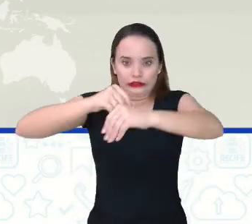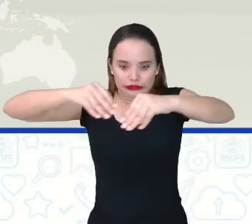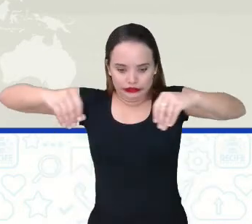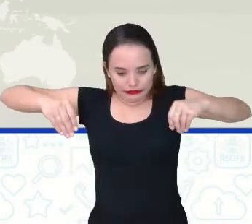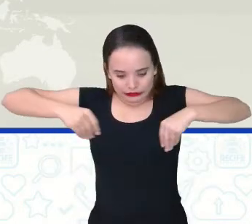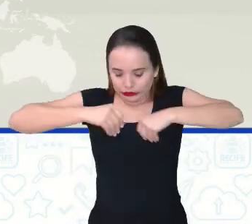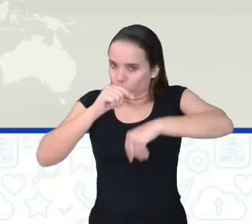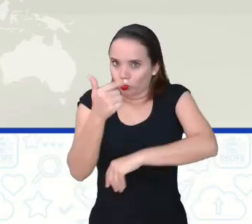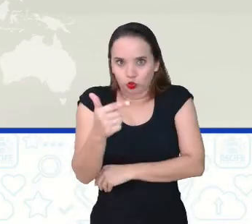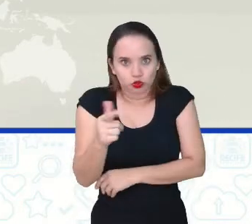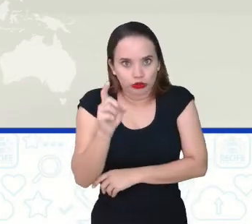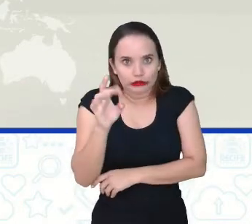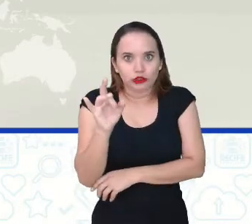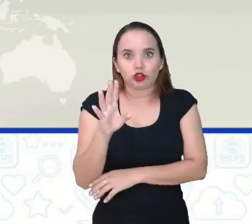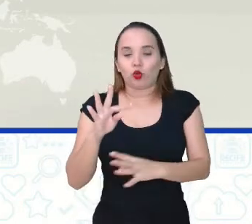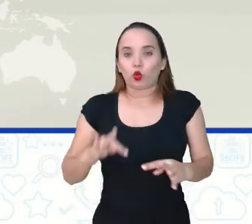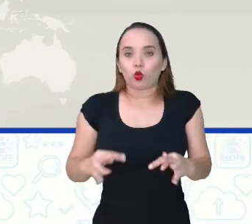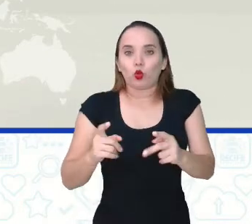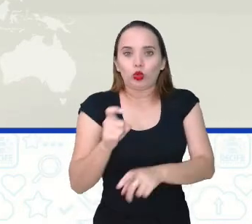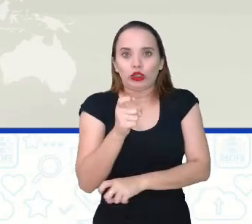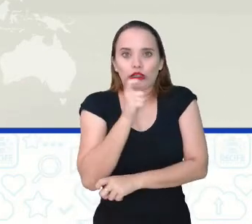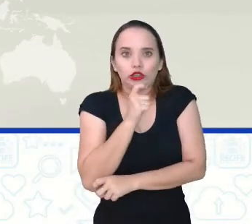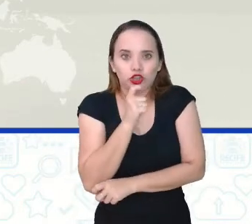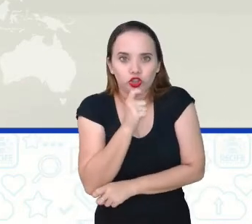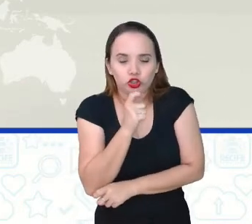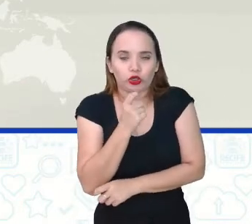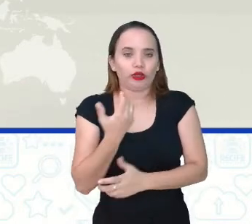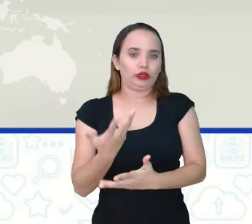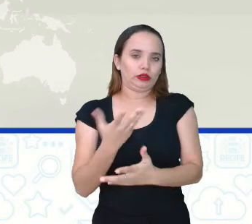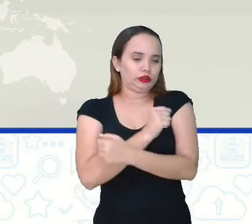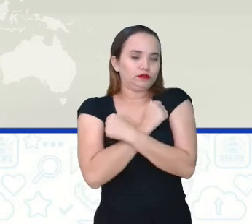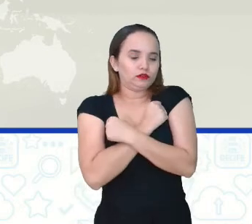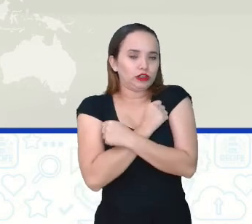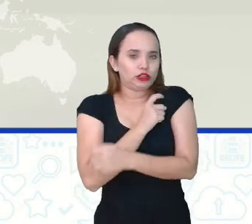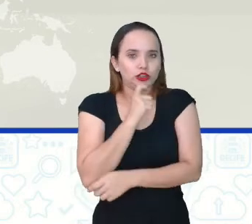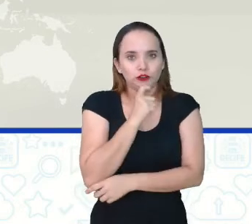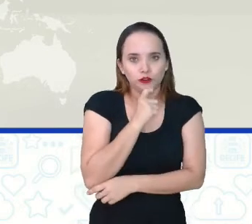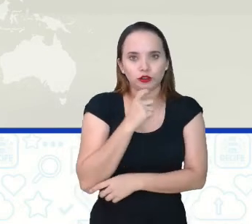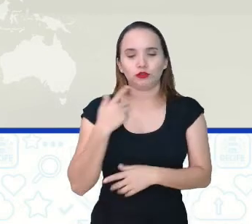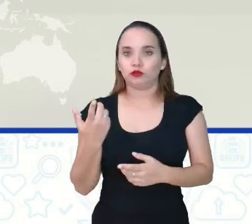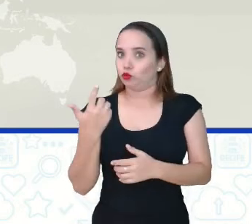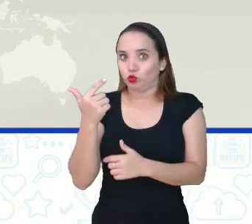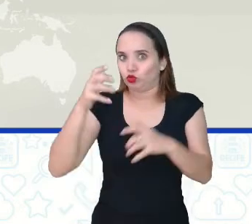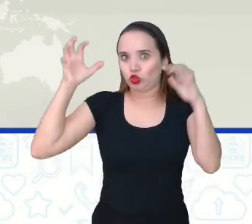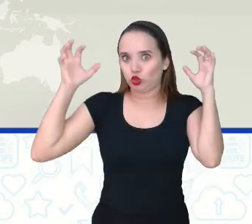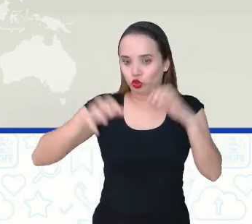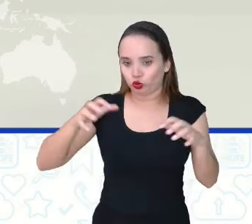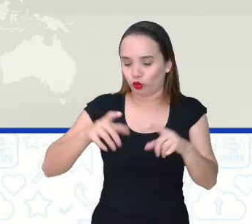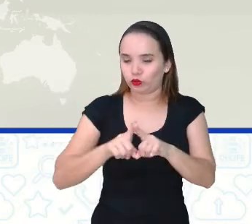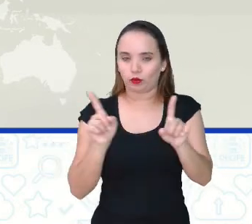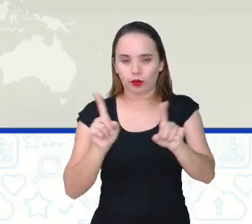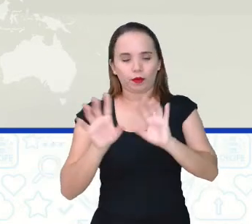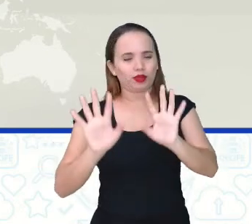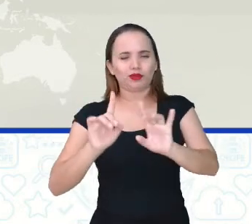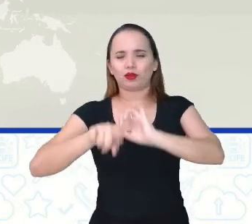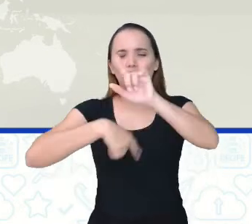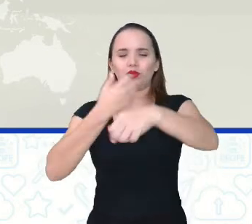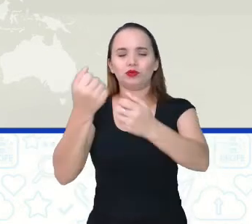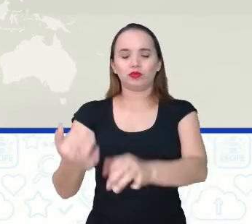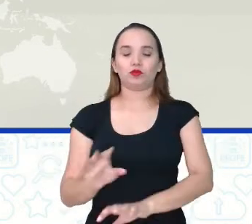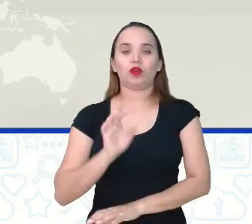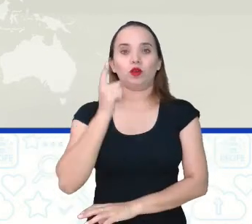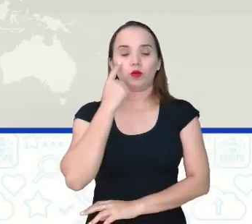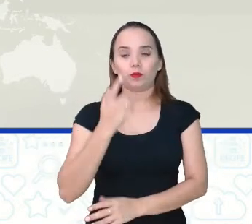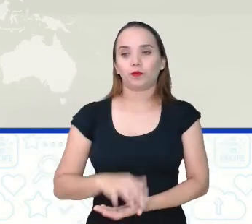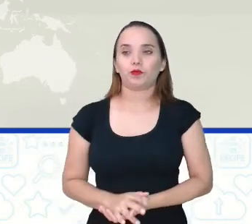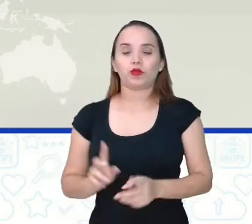chão, né? Areia, é gelo, meu amigo, é gelo, nem chove aí, apesar de que a gente vai falar isso já já. Mas, ó, a América